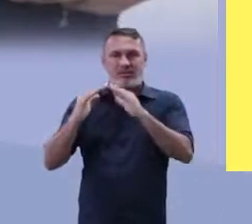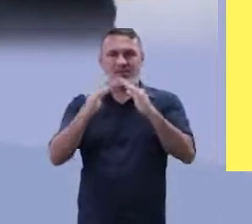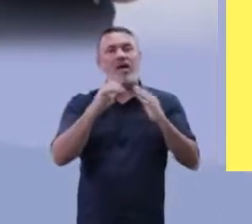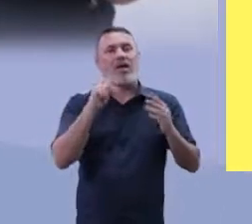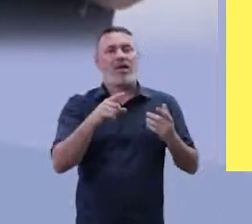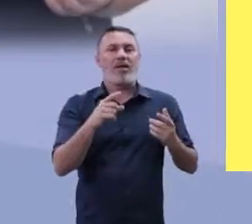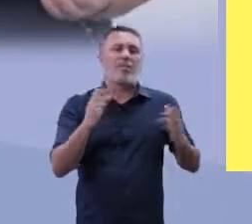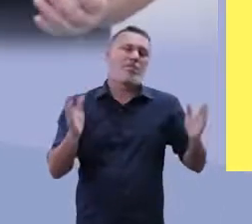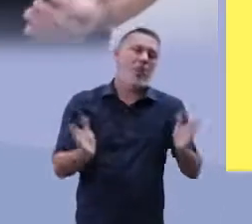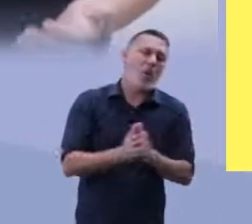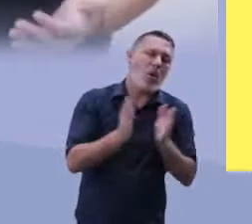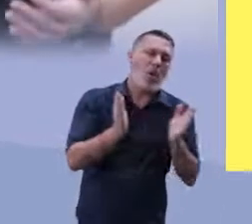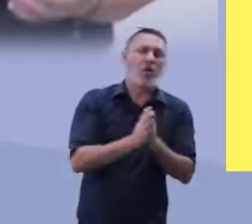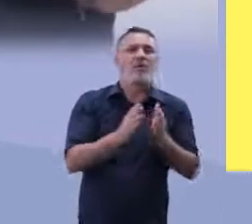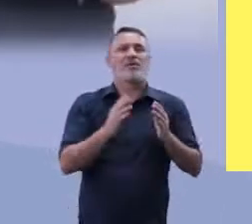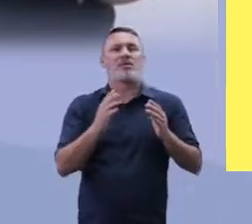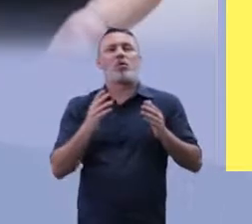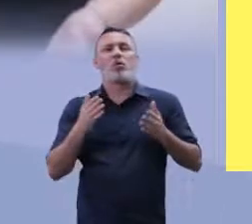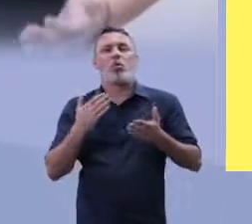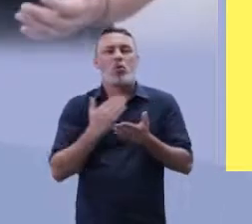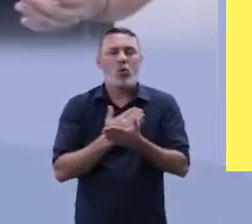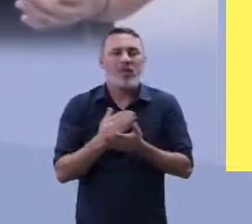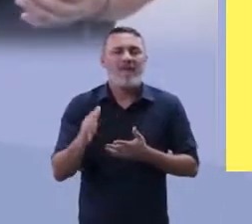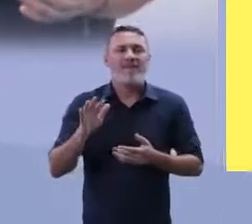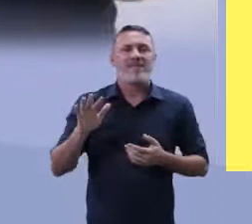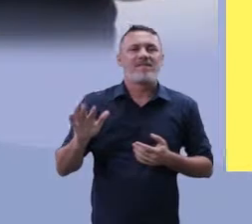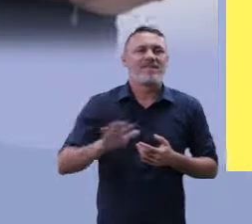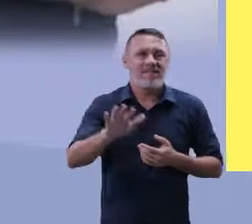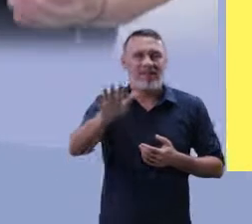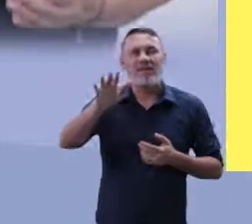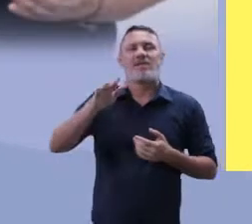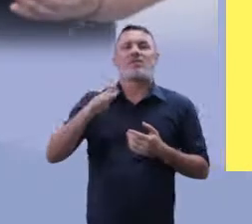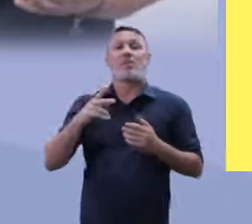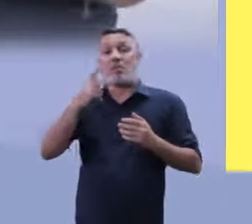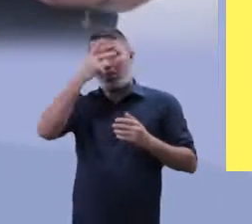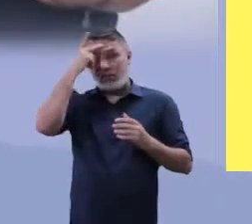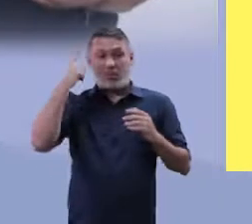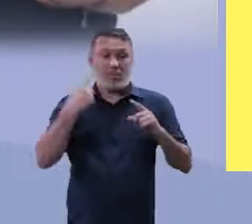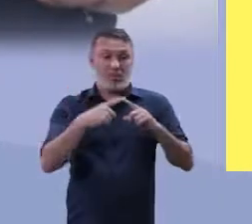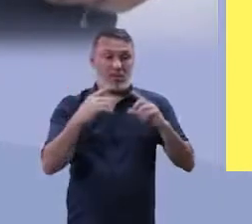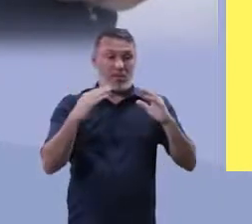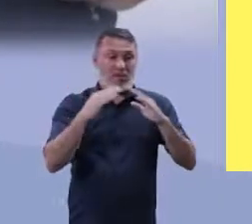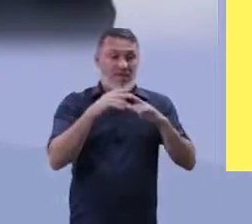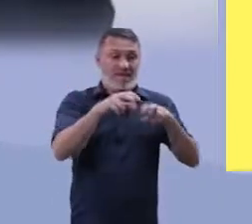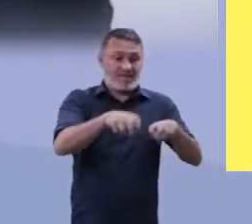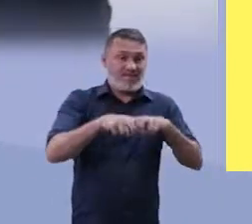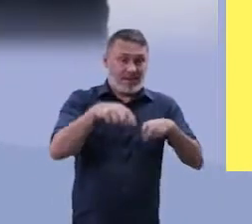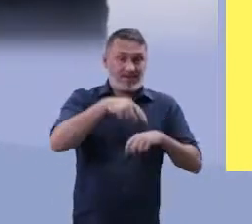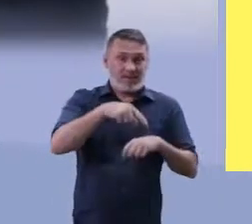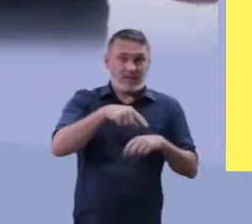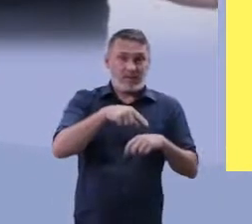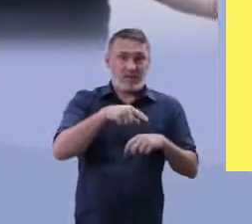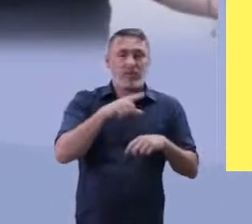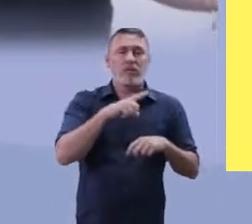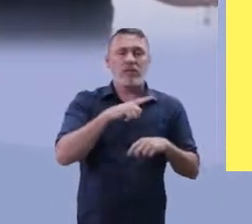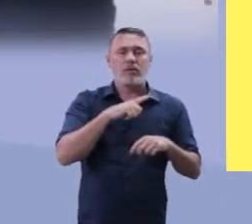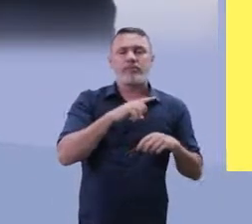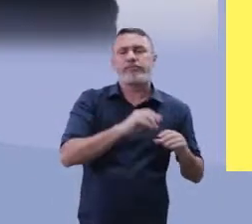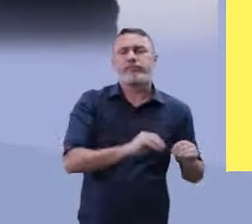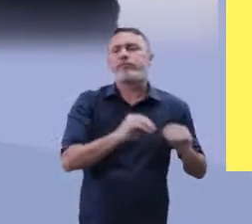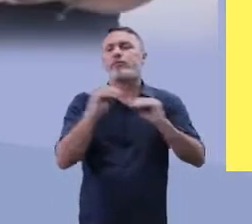urbanos bolsões de pobreza, de miséria. As pessoas saíam das fazendas, saíam do ambiente